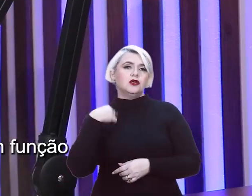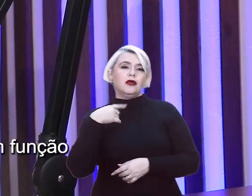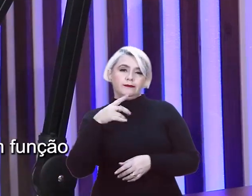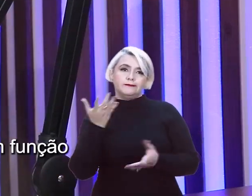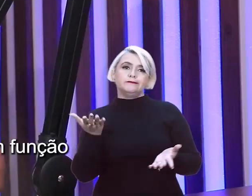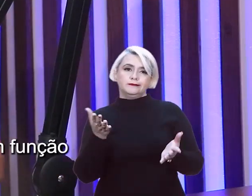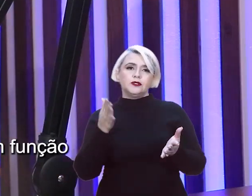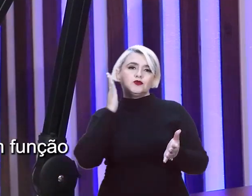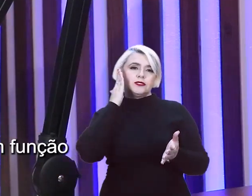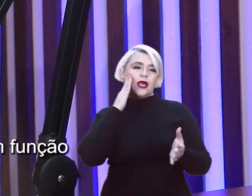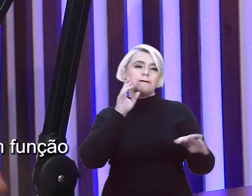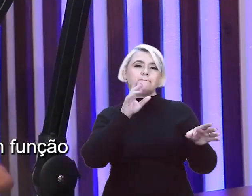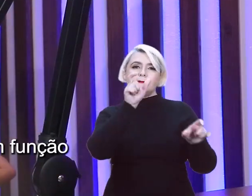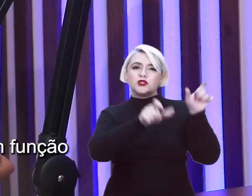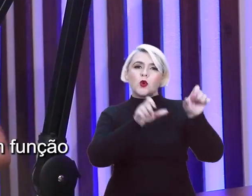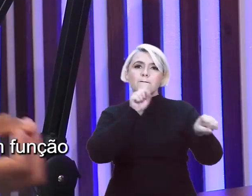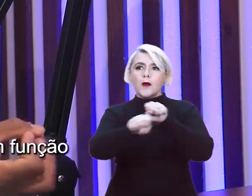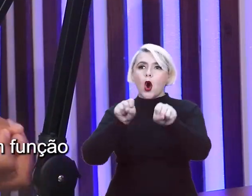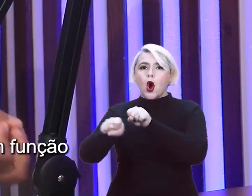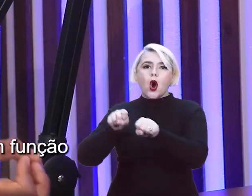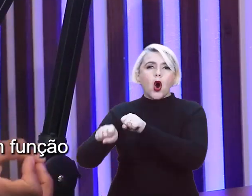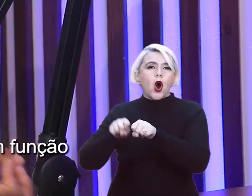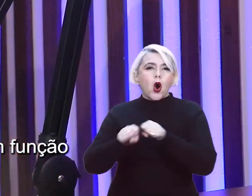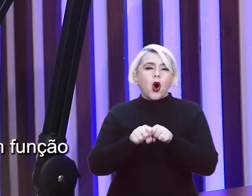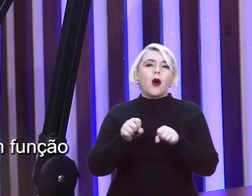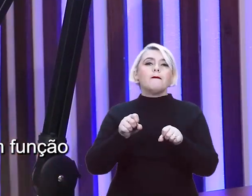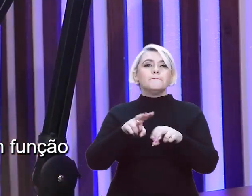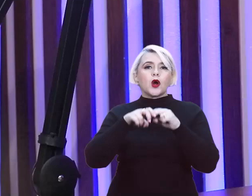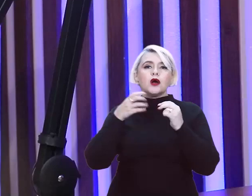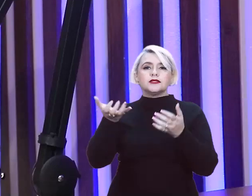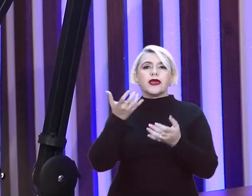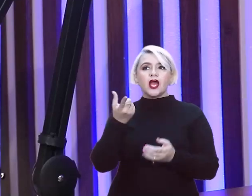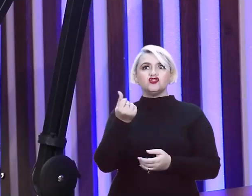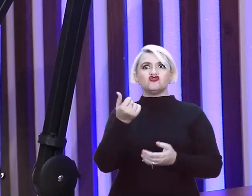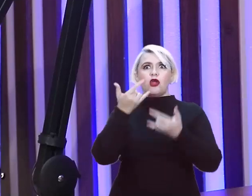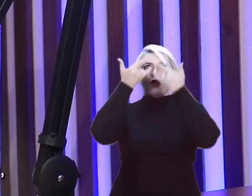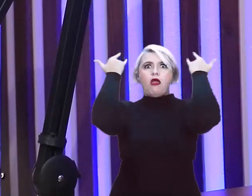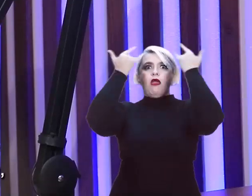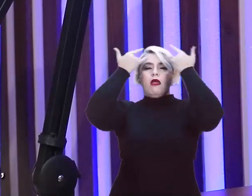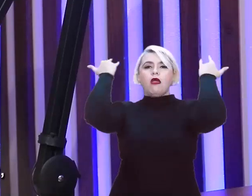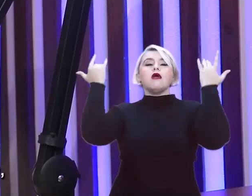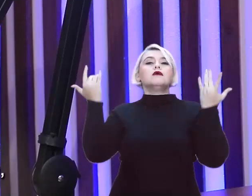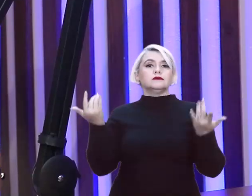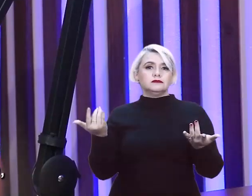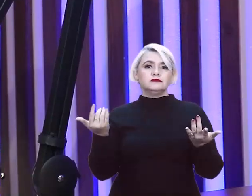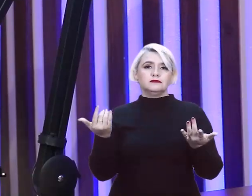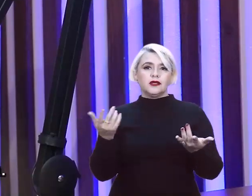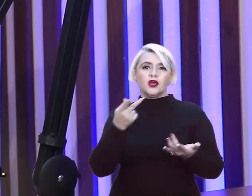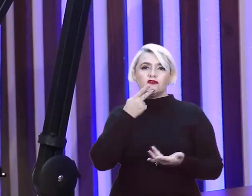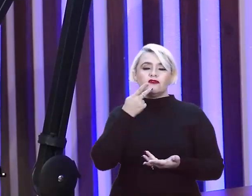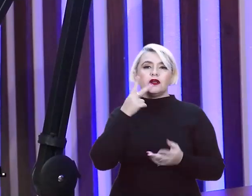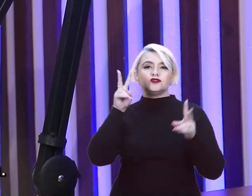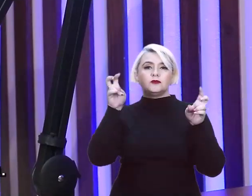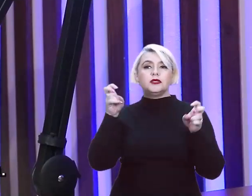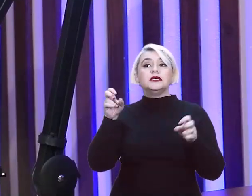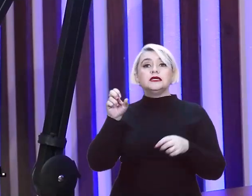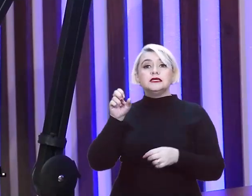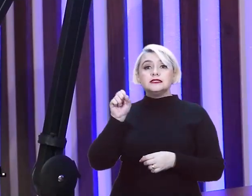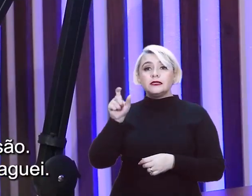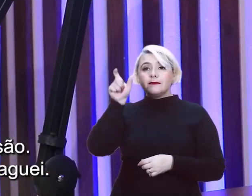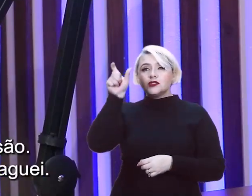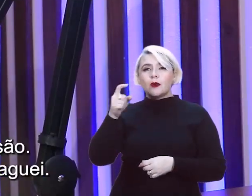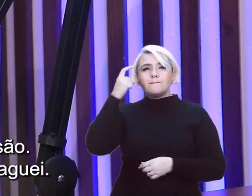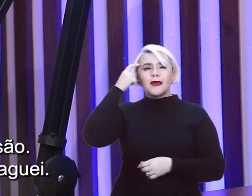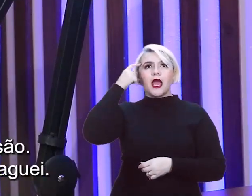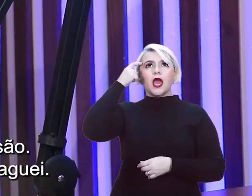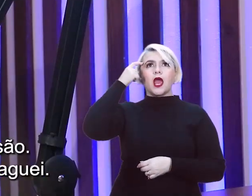pessoas matam, morrem em função de ganhar dinheiro. Tanto é que eu sempre falo, quando se trata de dinheiro, muita gente se torna suicida.